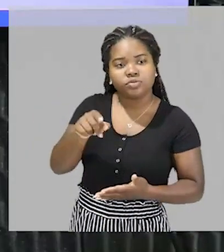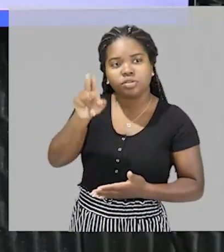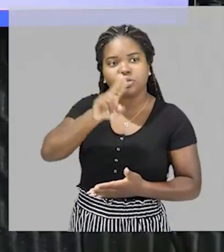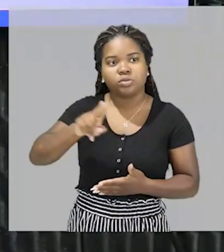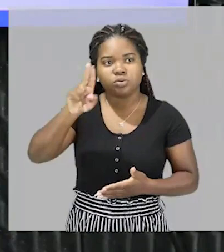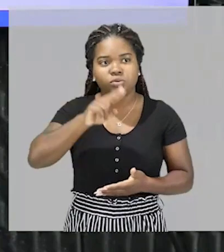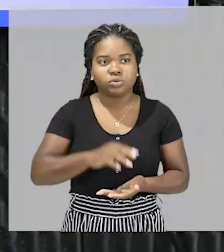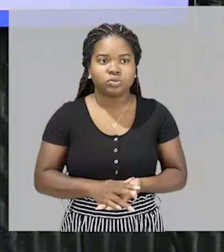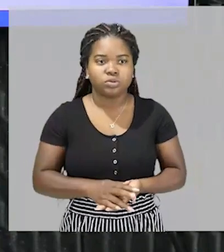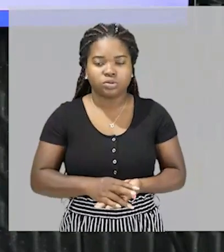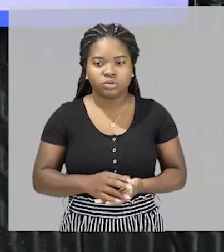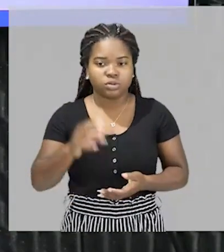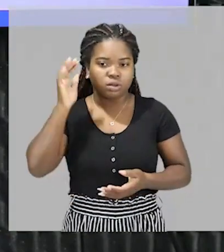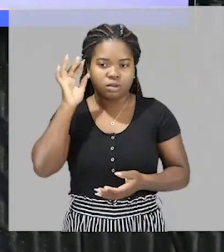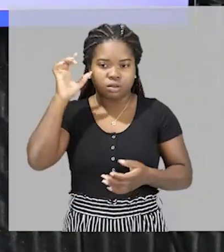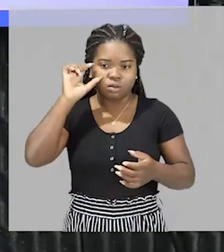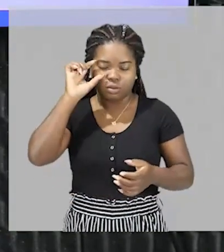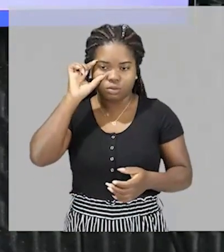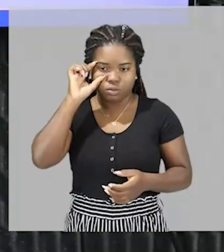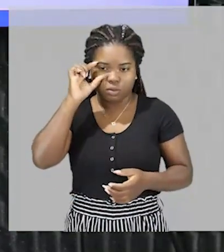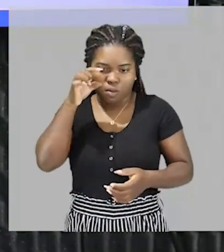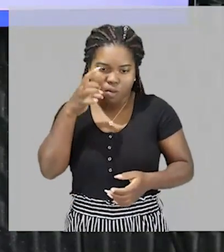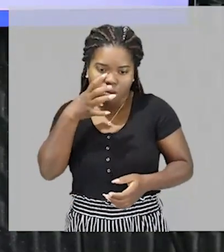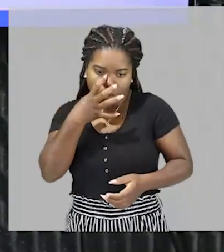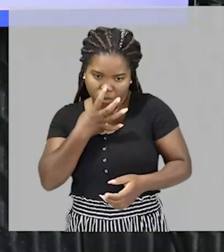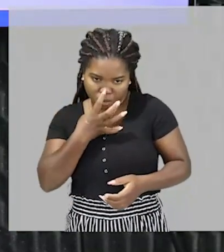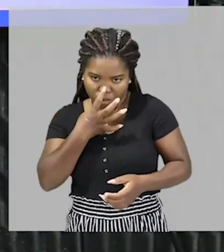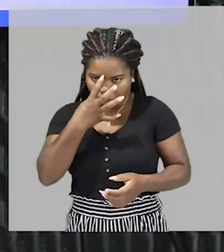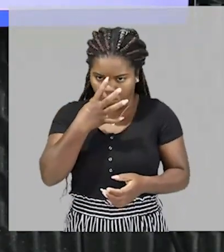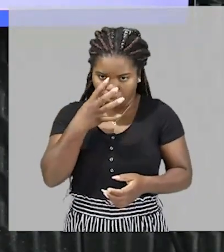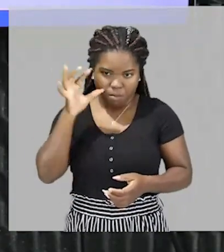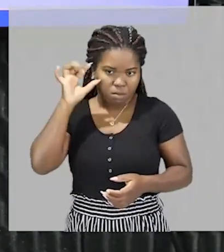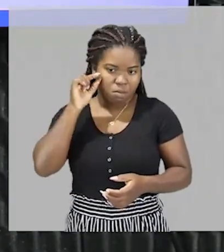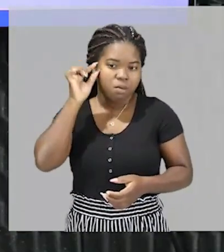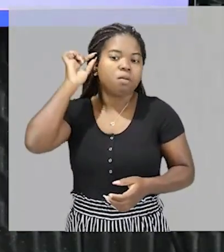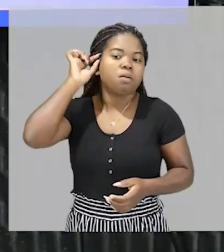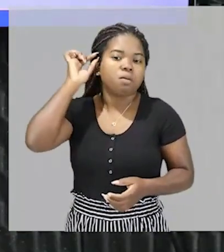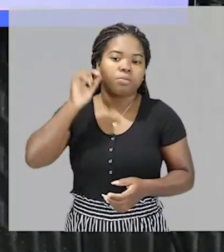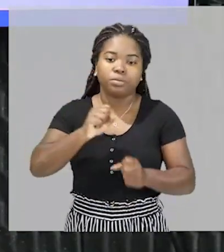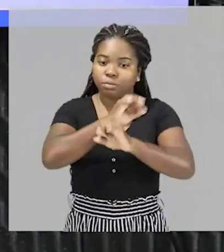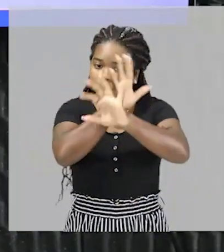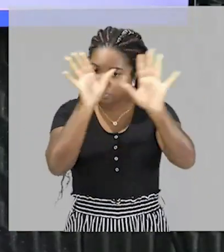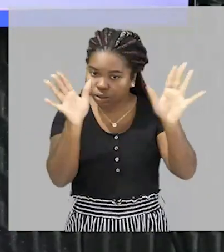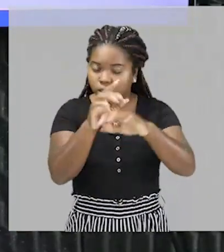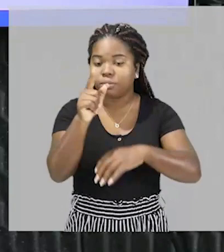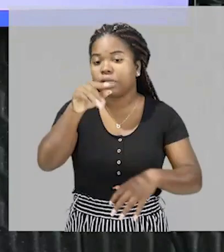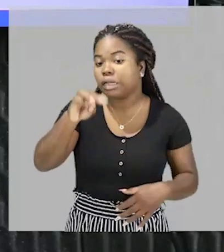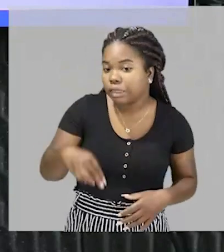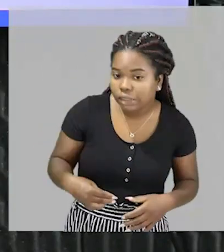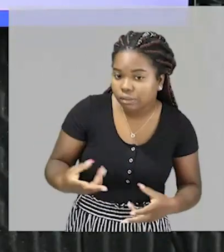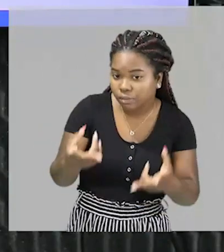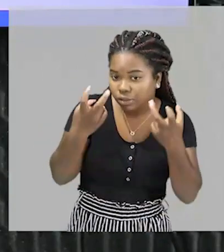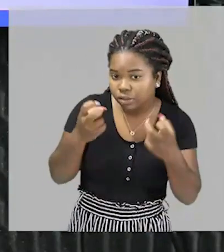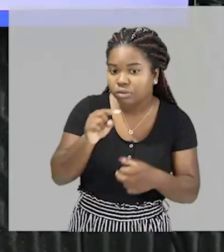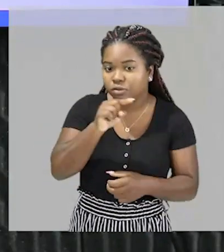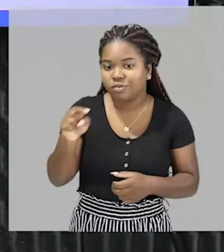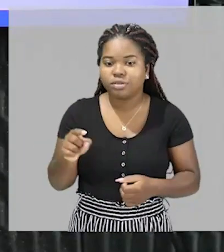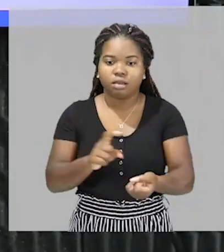maneira. E o ato de você mexer constantemente no óculos deixa bem claro para quem entende semiótica que você está